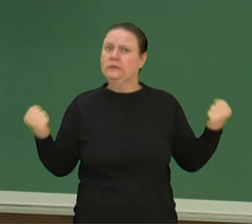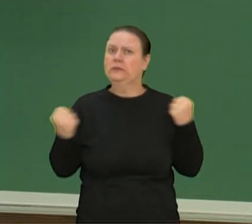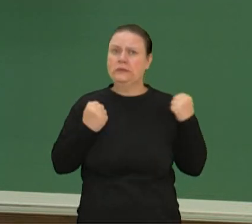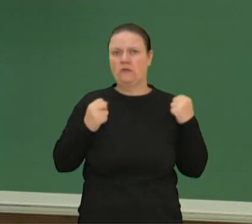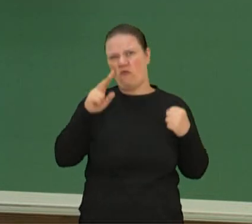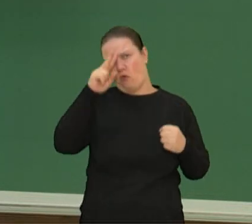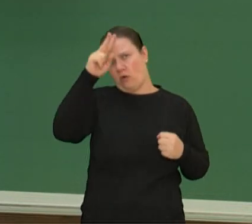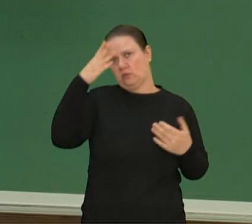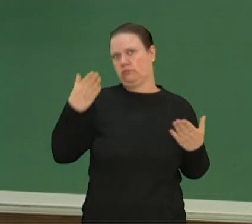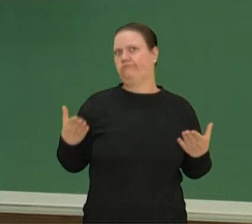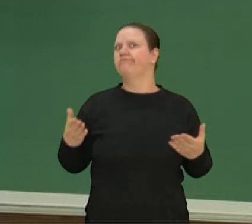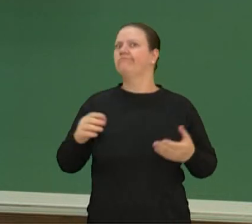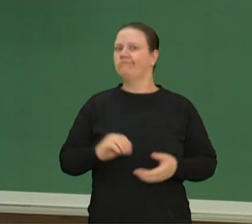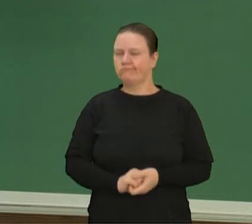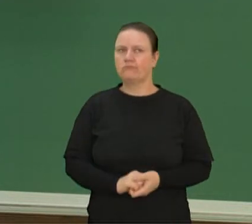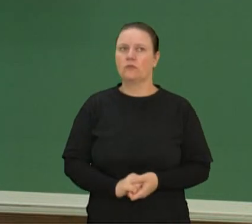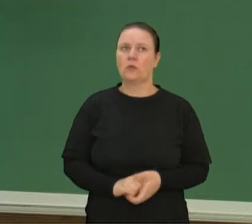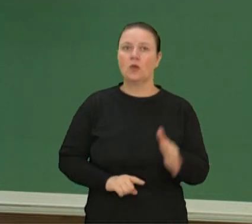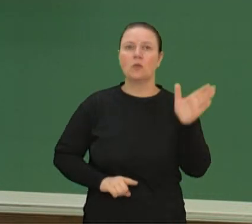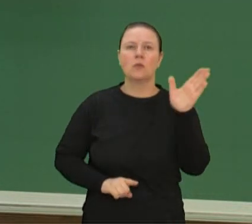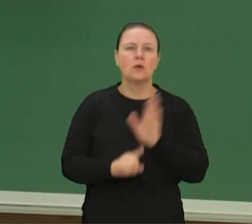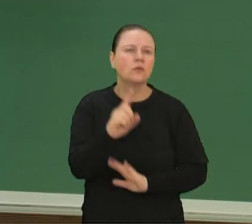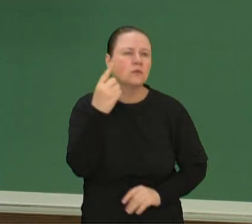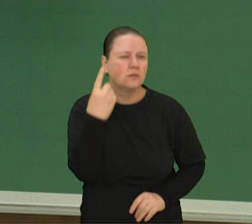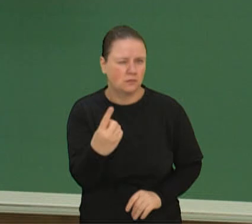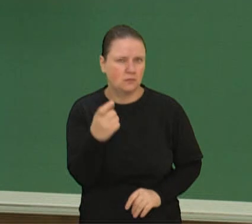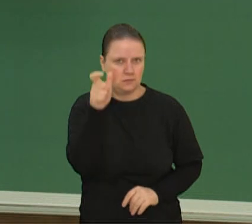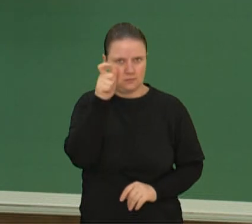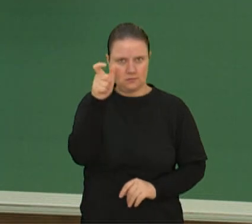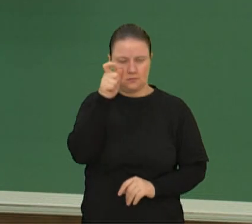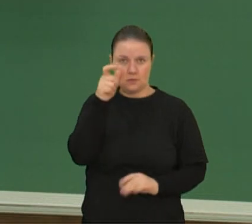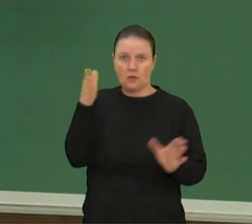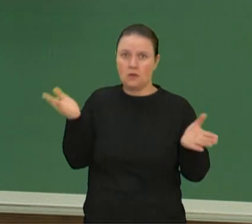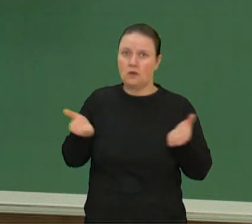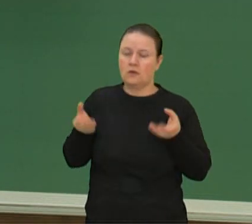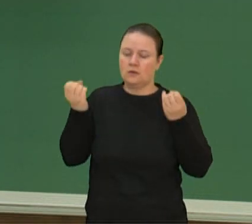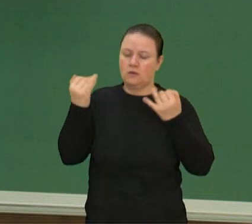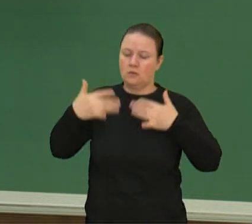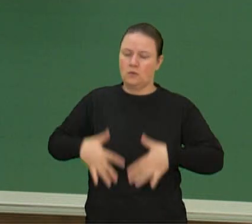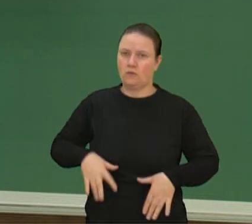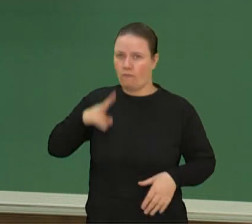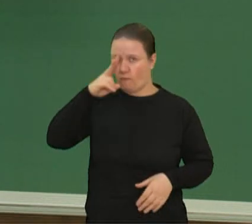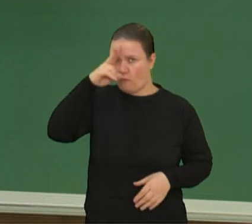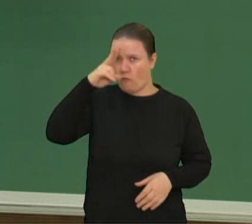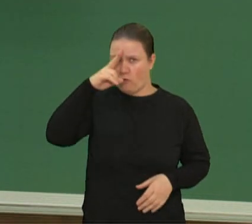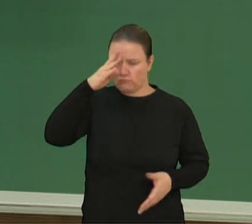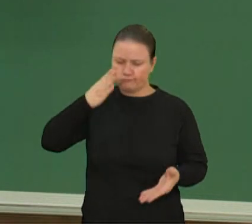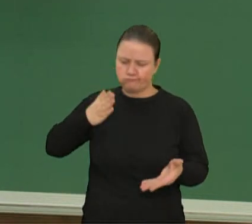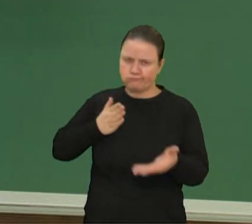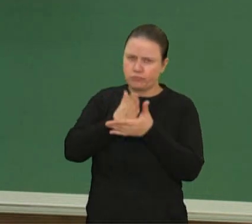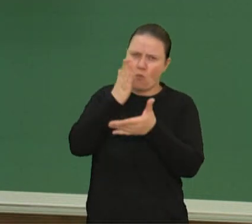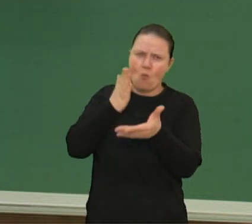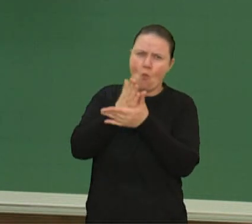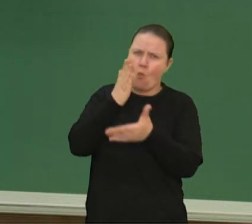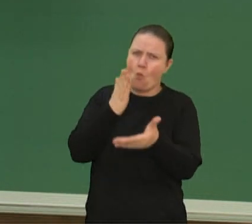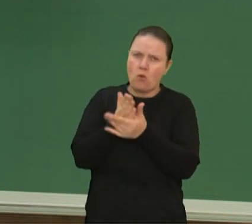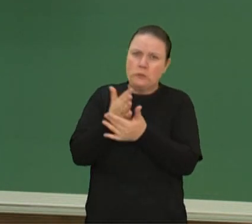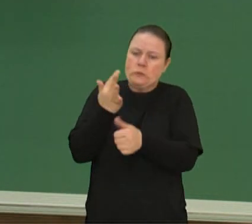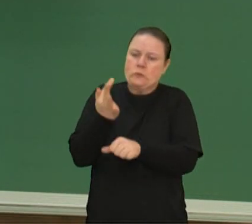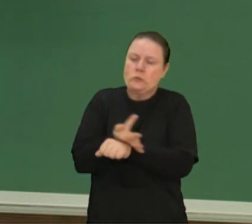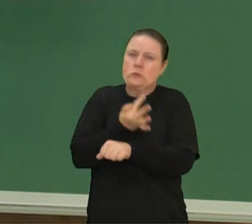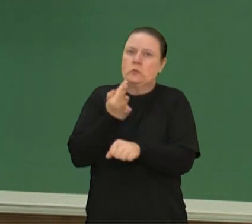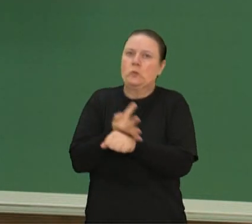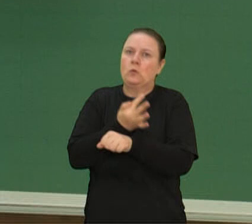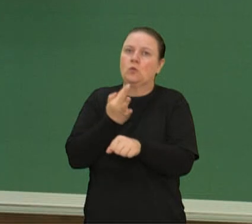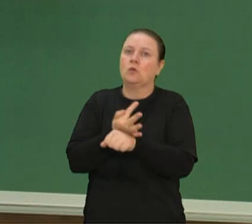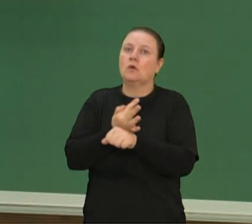exercício. Quiz 1, me acompanhe. Ao tratarmos a força enquanto superação de uma dada resistência, a qual